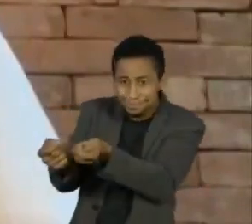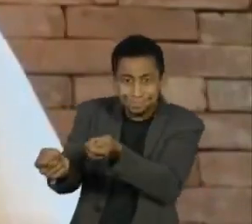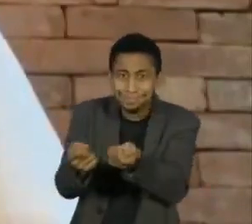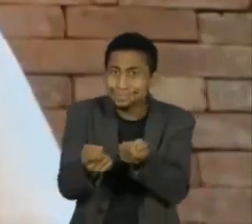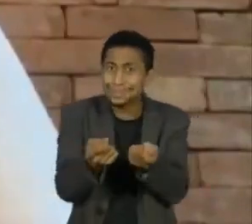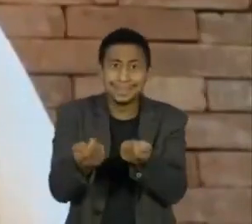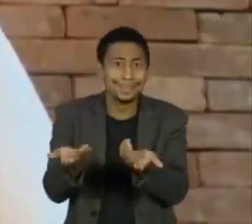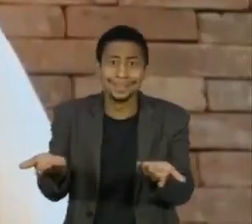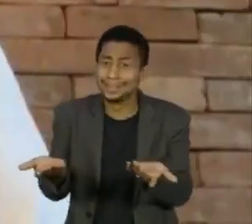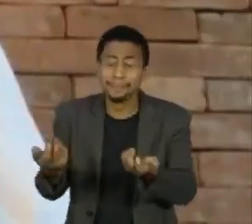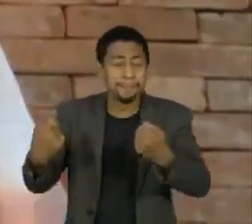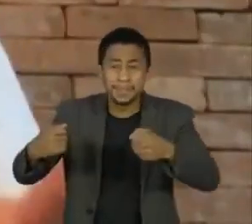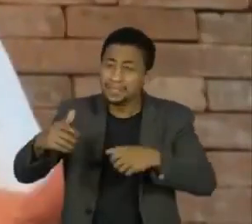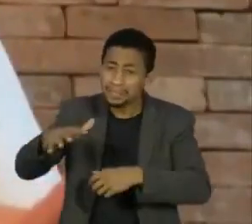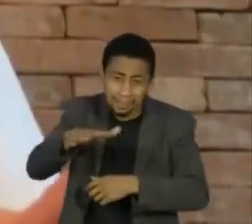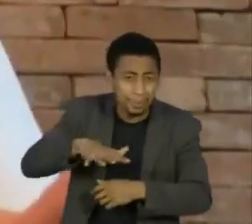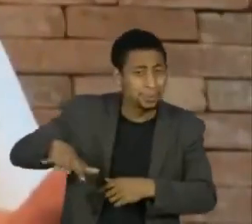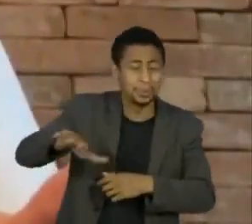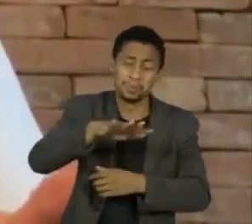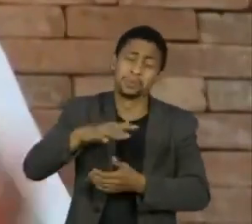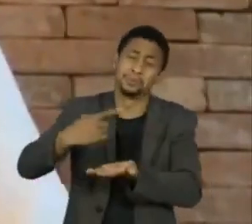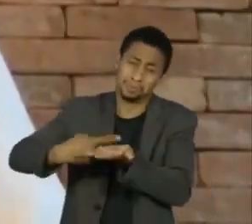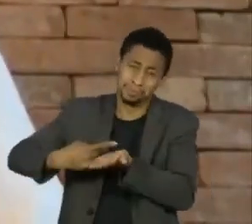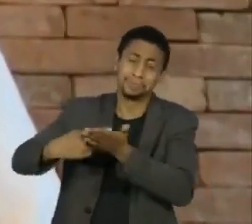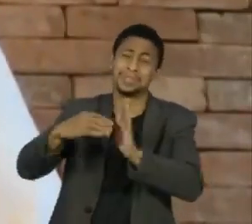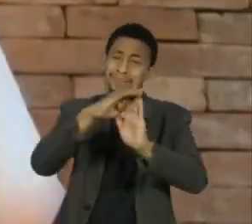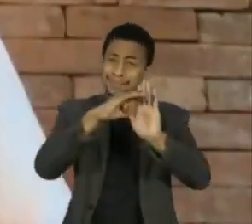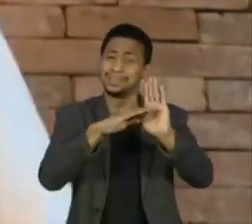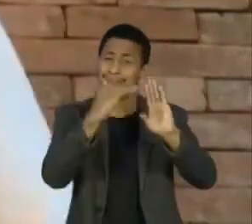sem a participação de todos. E levar informação, esse